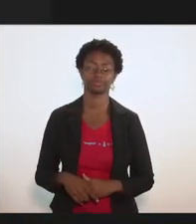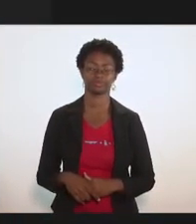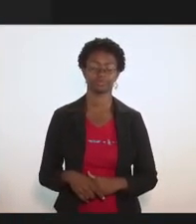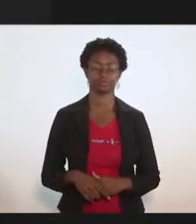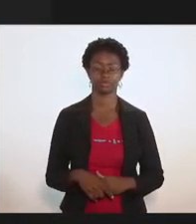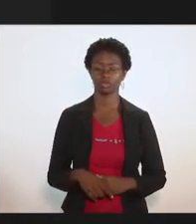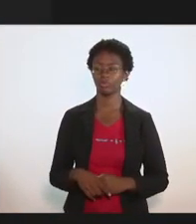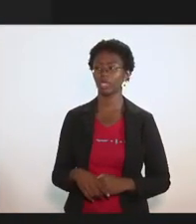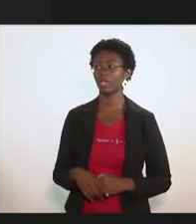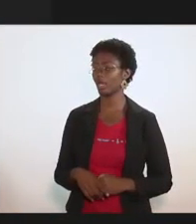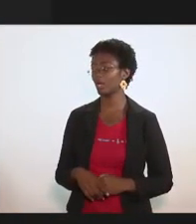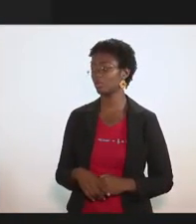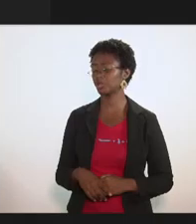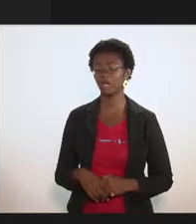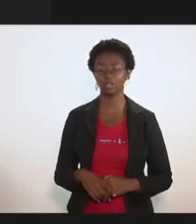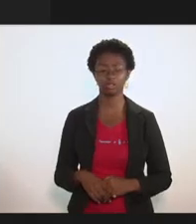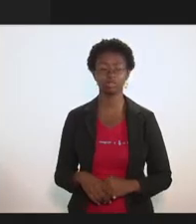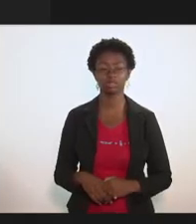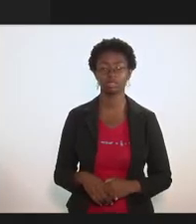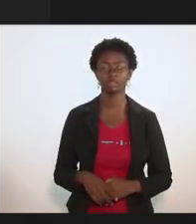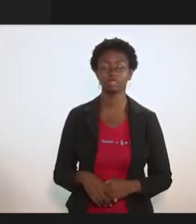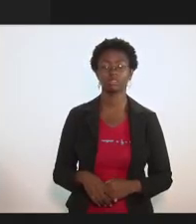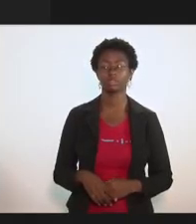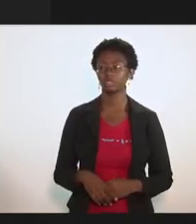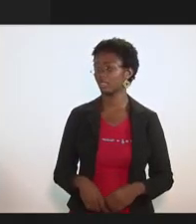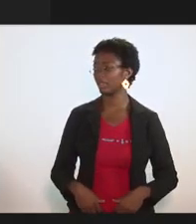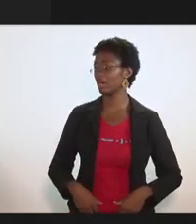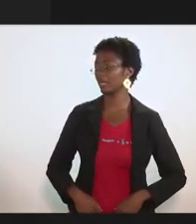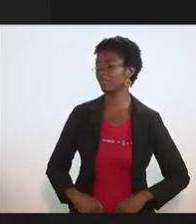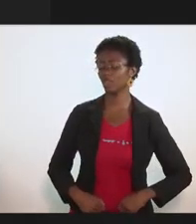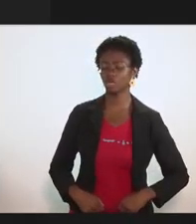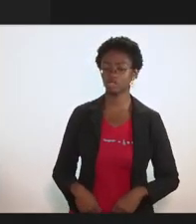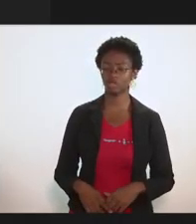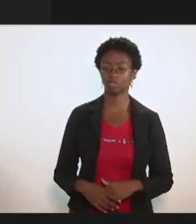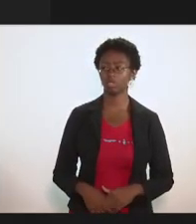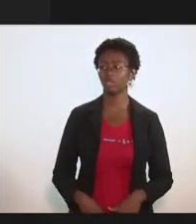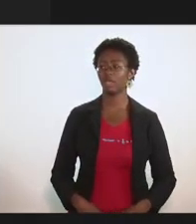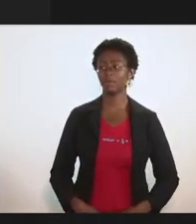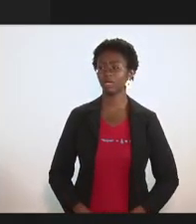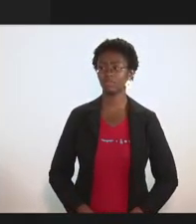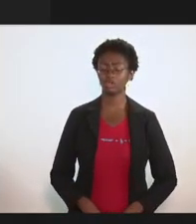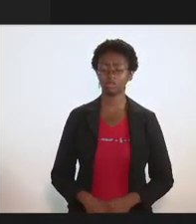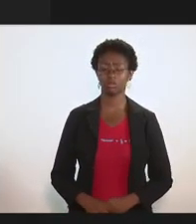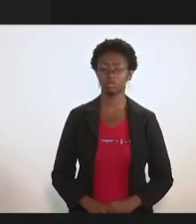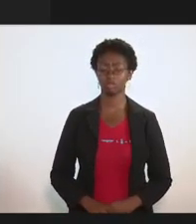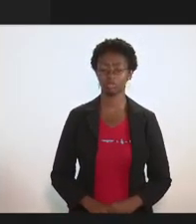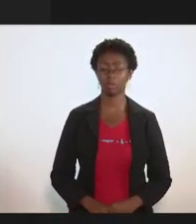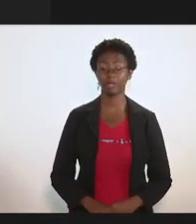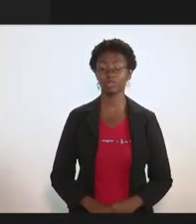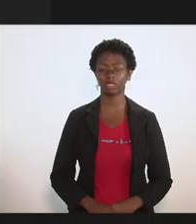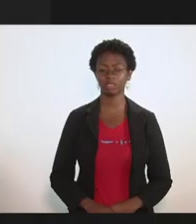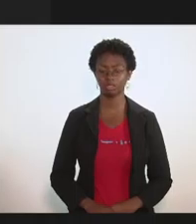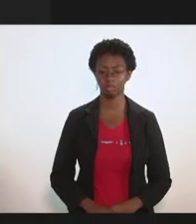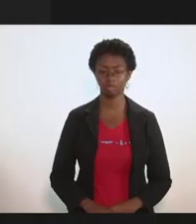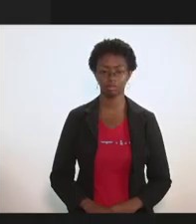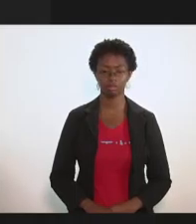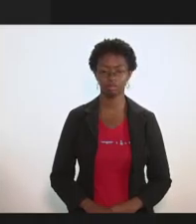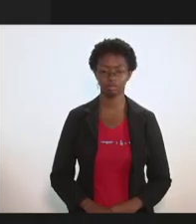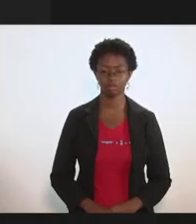Obras. Queria pedir aí licença a Vossa Excelência, todos os deputados, agradecer. Daqui a pouquinho eu estou de volta. Obrigado, okay? Deputado